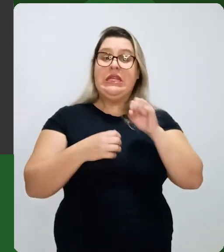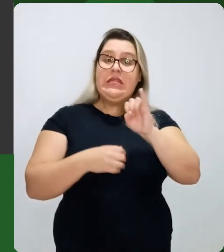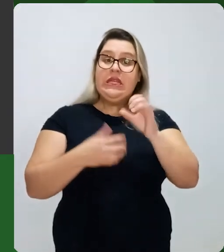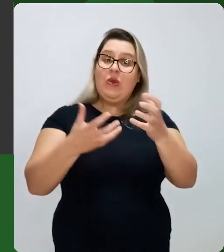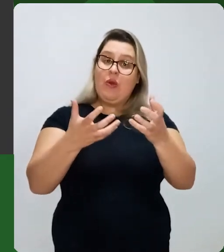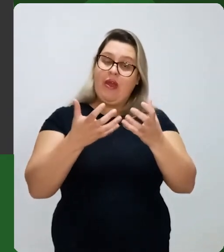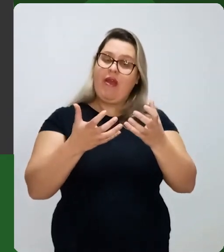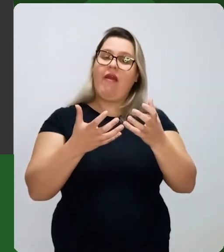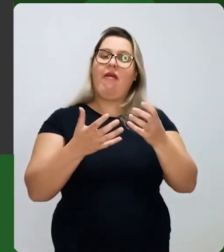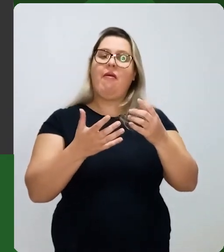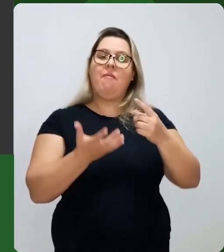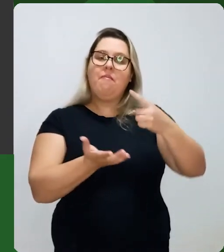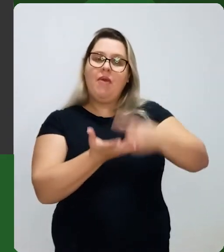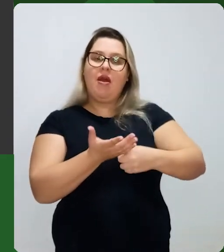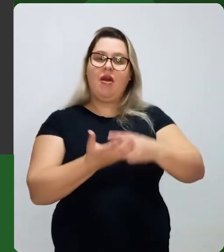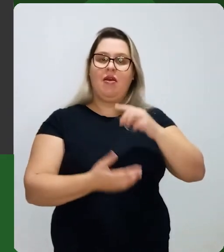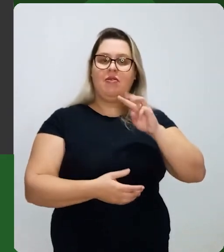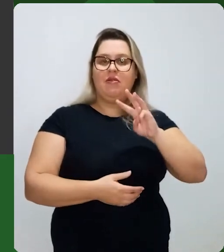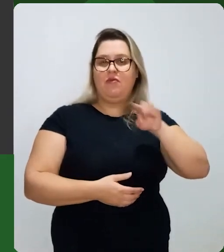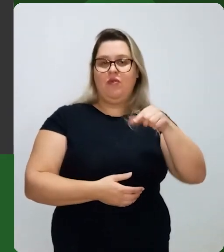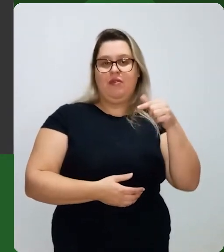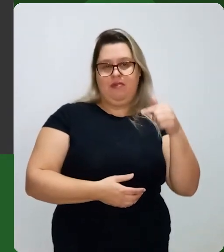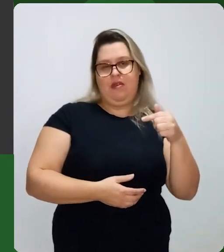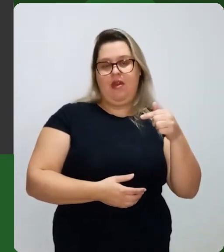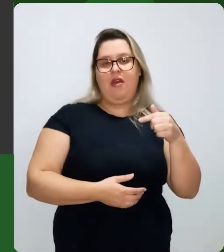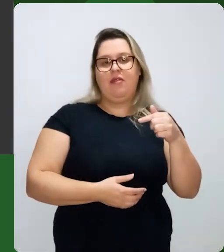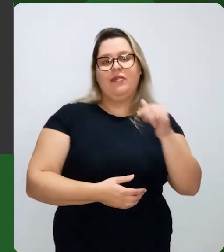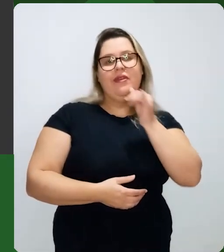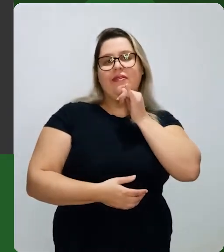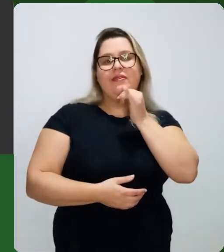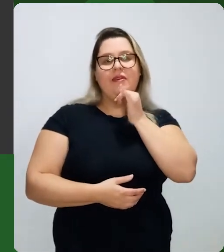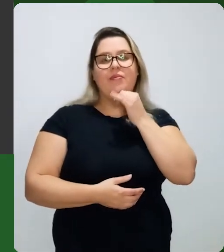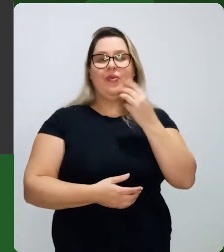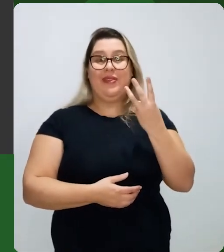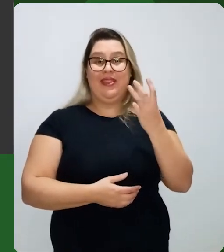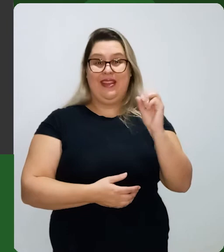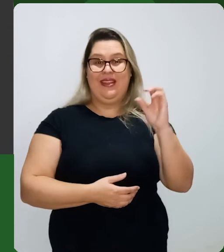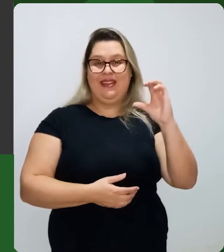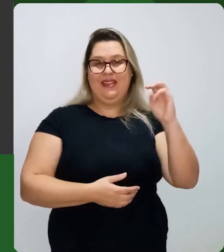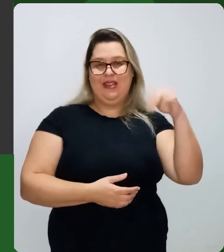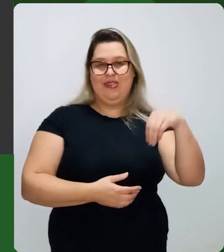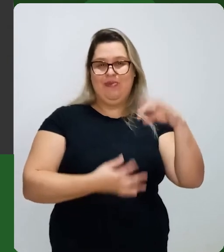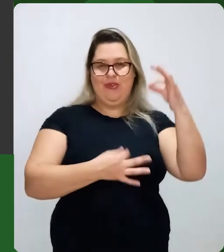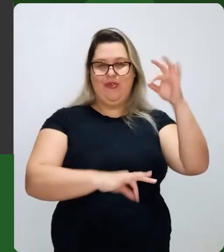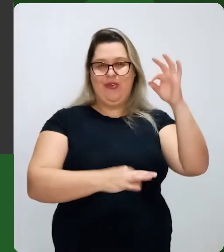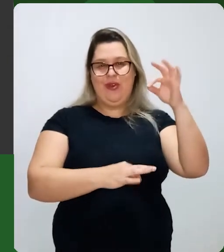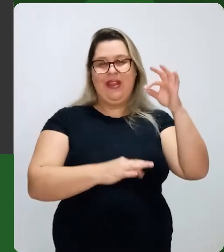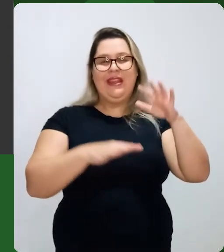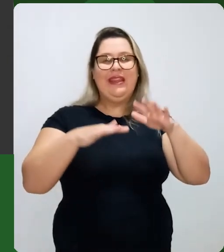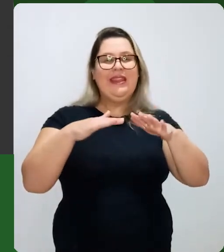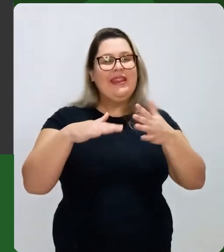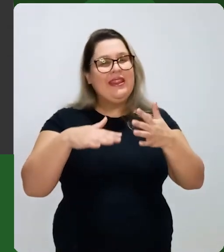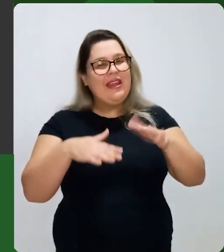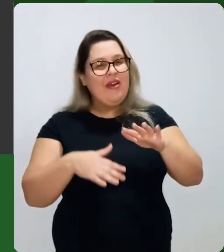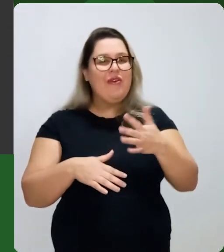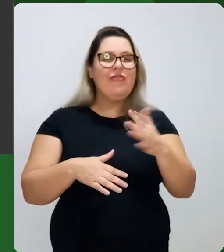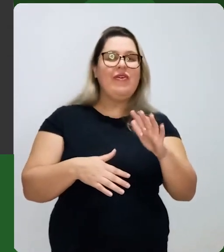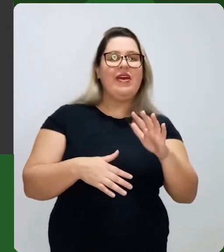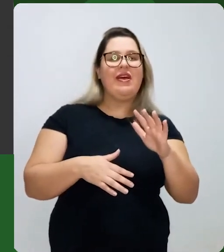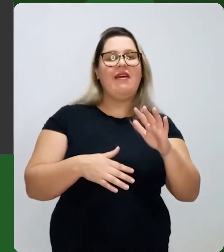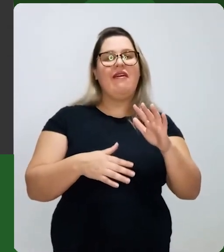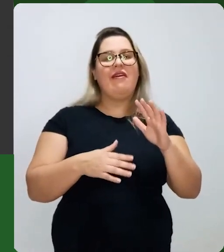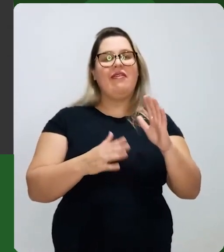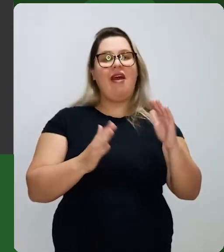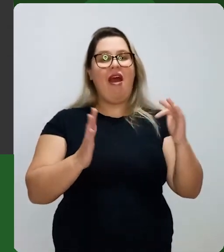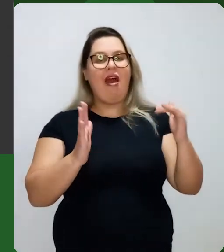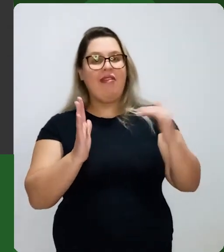marcar 3,7 embaixo, o que vai acontecer? Como eu arredondei aqui os 30 centímetros no comprimento total da página, pode ser que dê uma